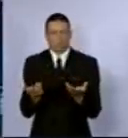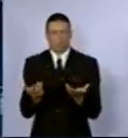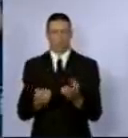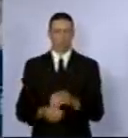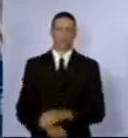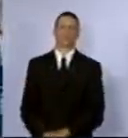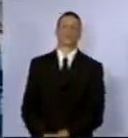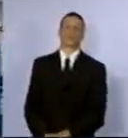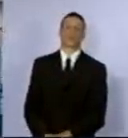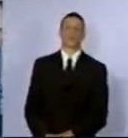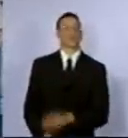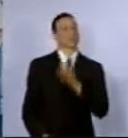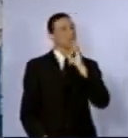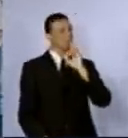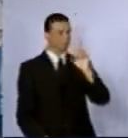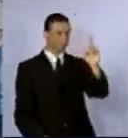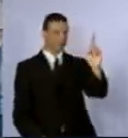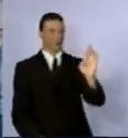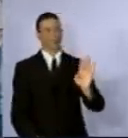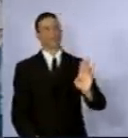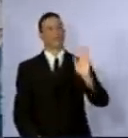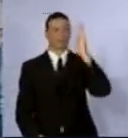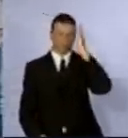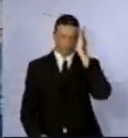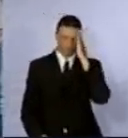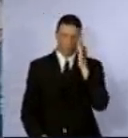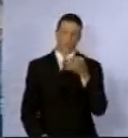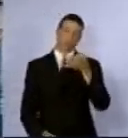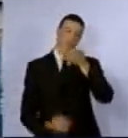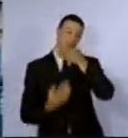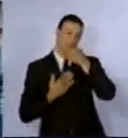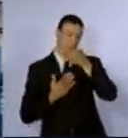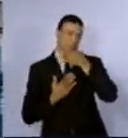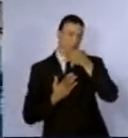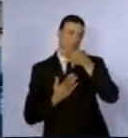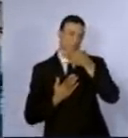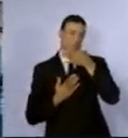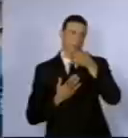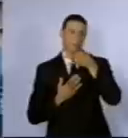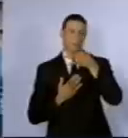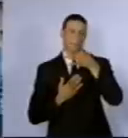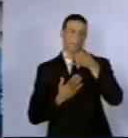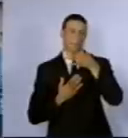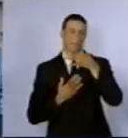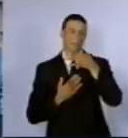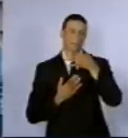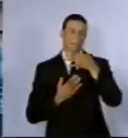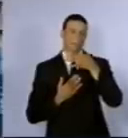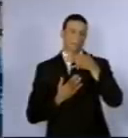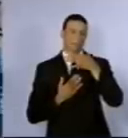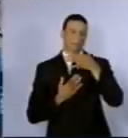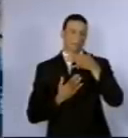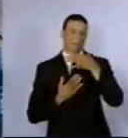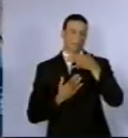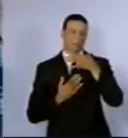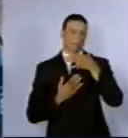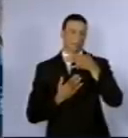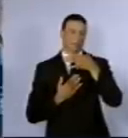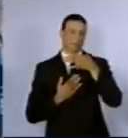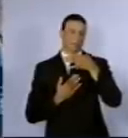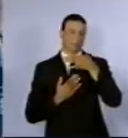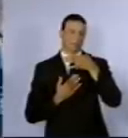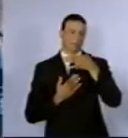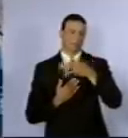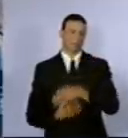I believe that this is ambient exposure, but we have a representative of the WHO who can probably address